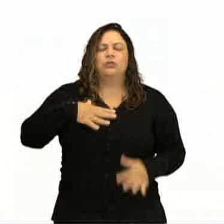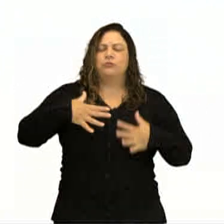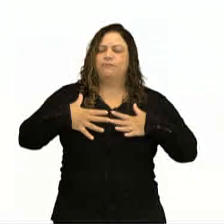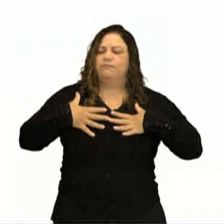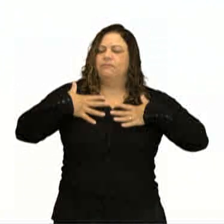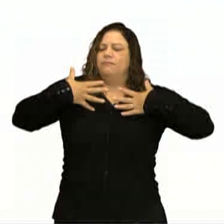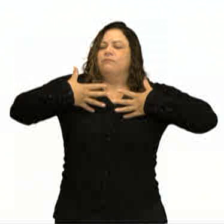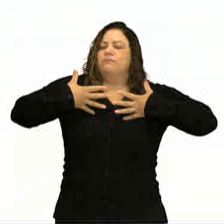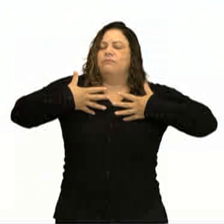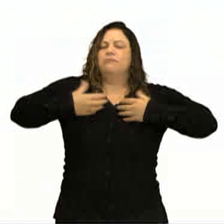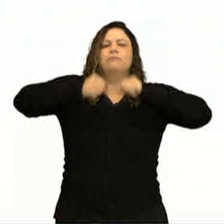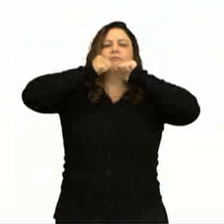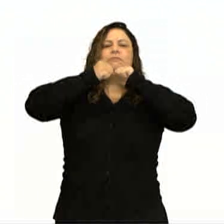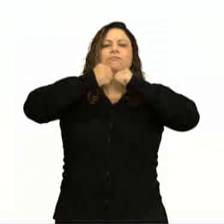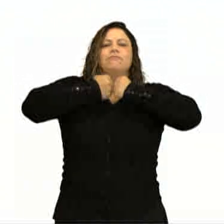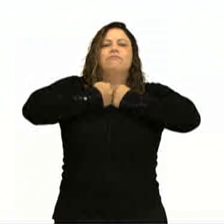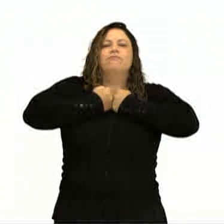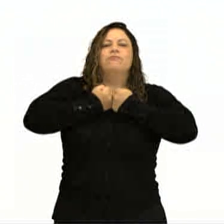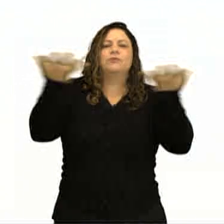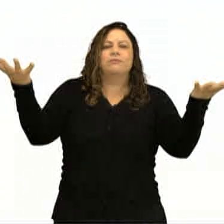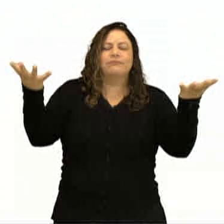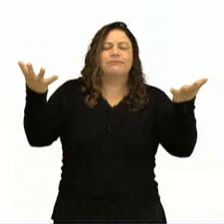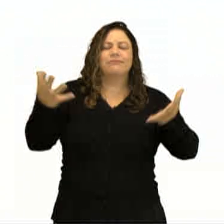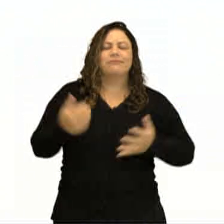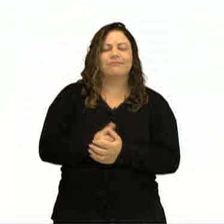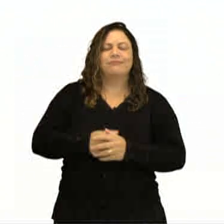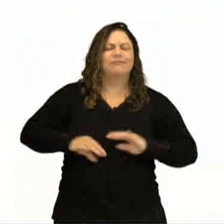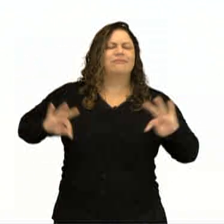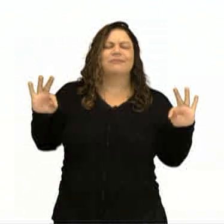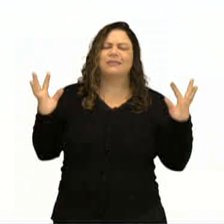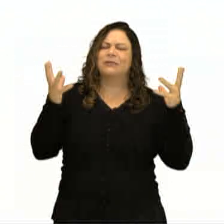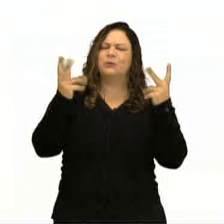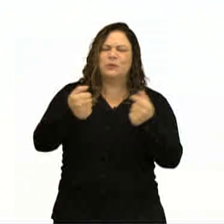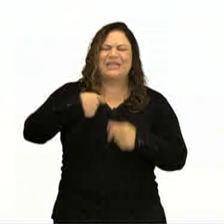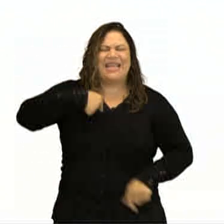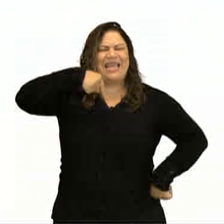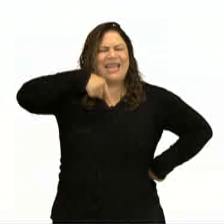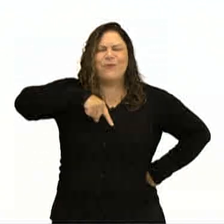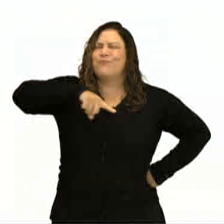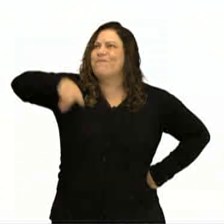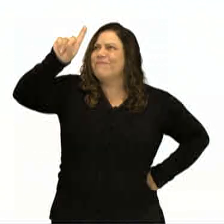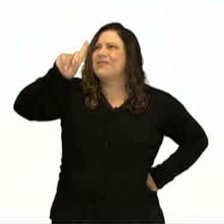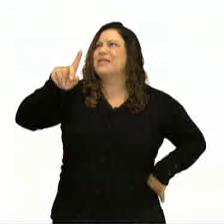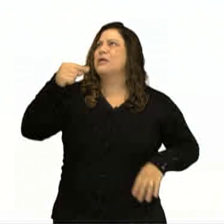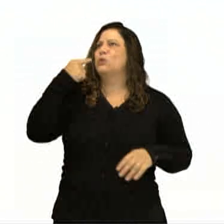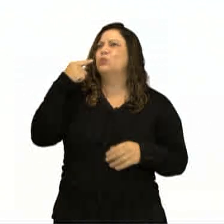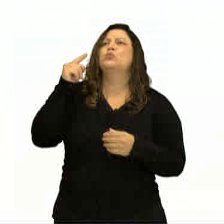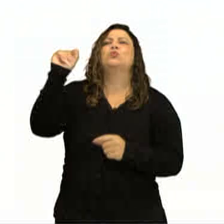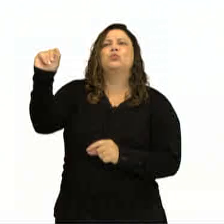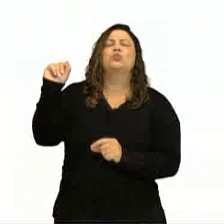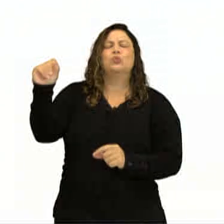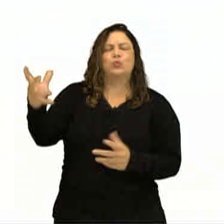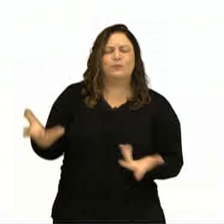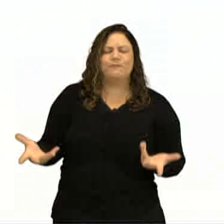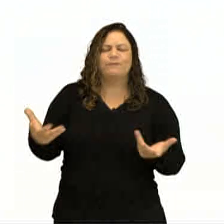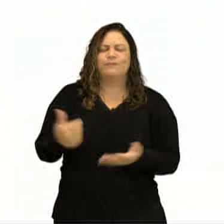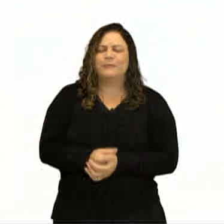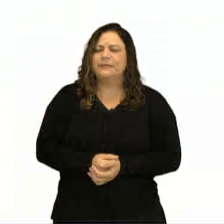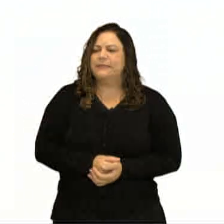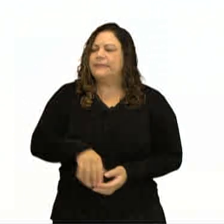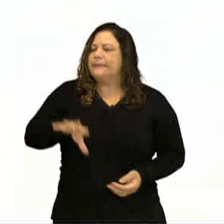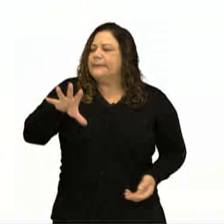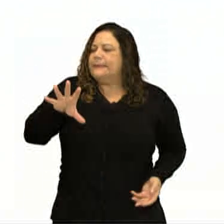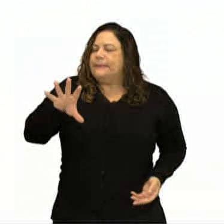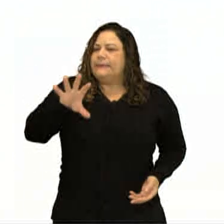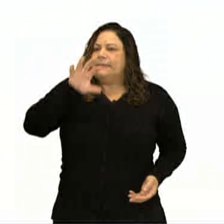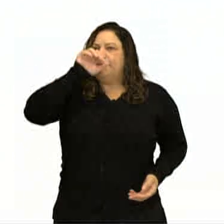e desfechou. Em suma, não sou daqueles, tenho dito. Houve um suspiro